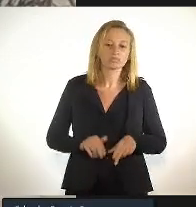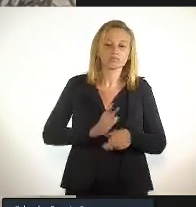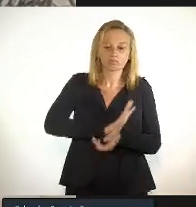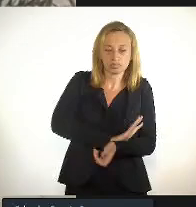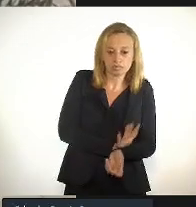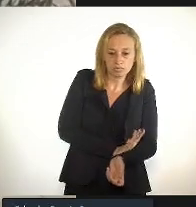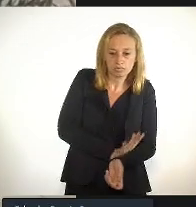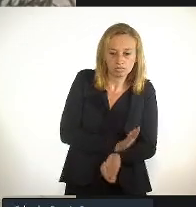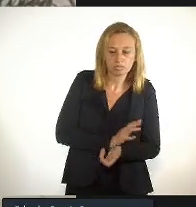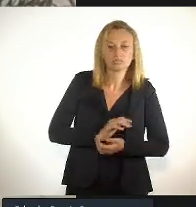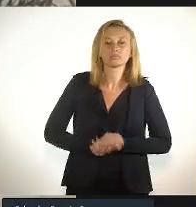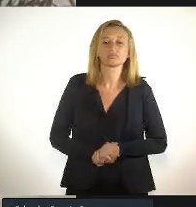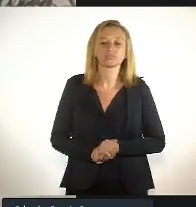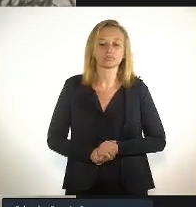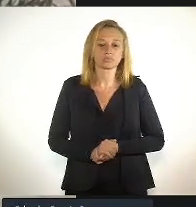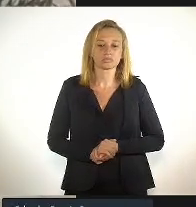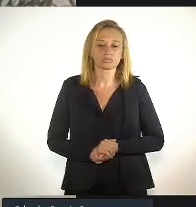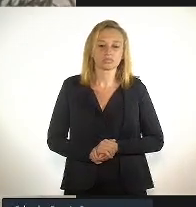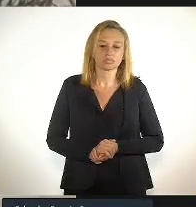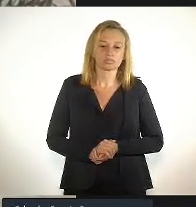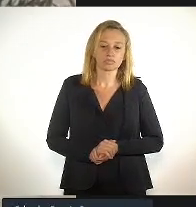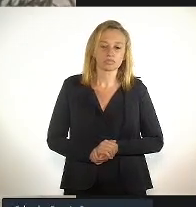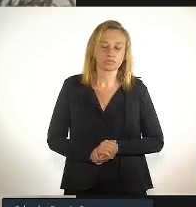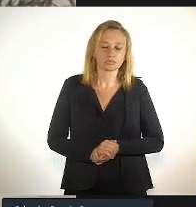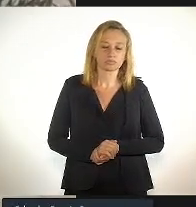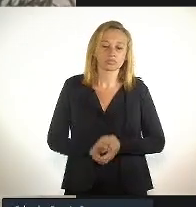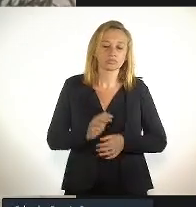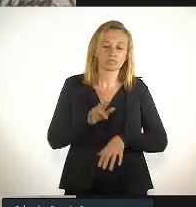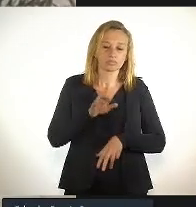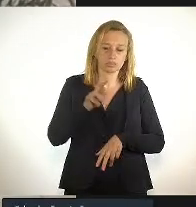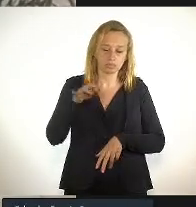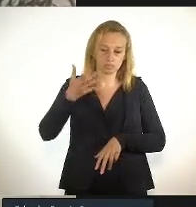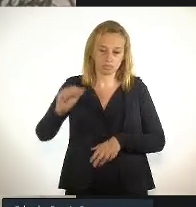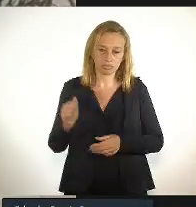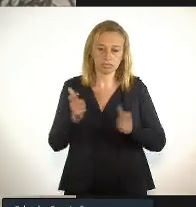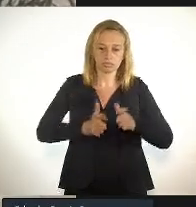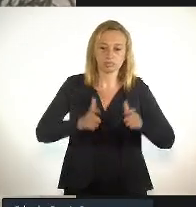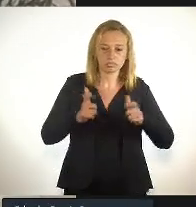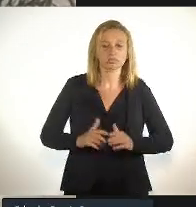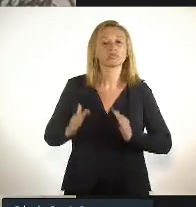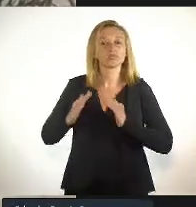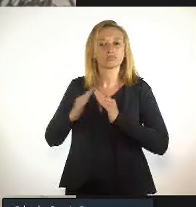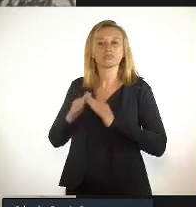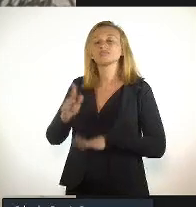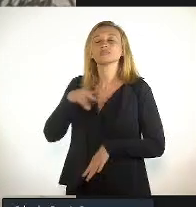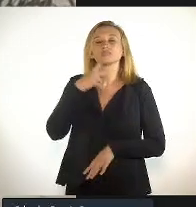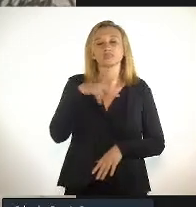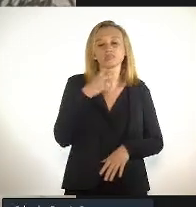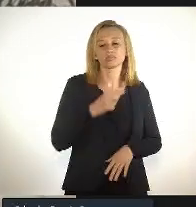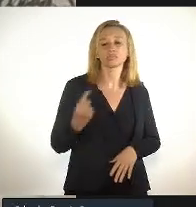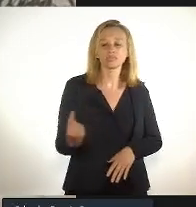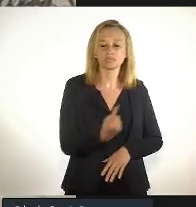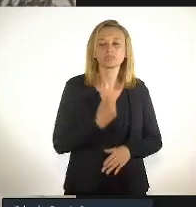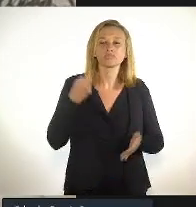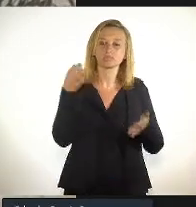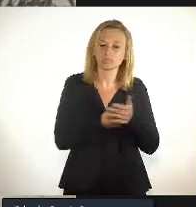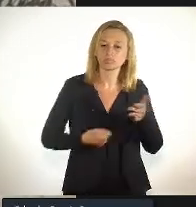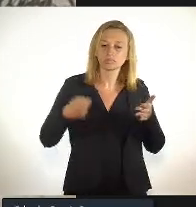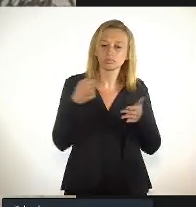raça e um local de moradia. Então, nesse sentido, dizer que a nossa